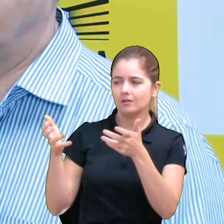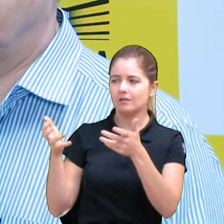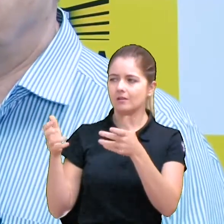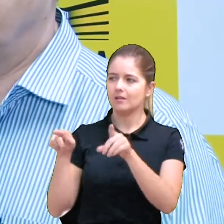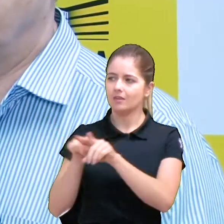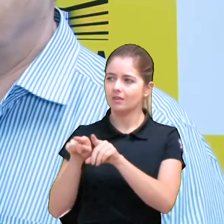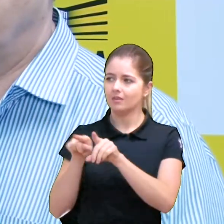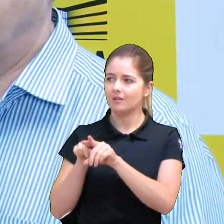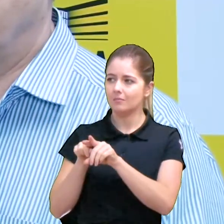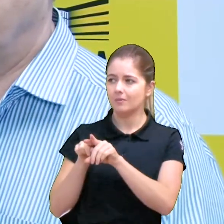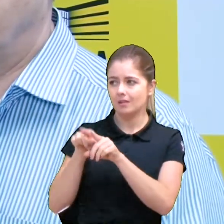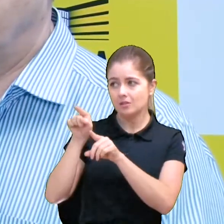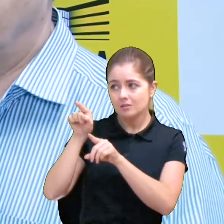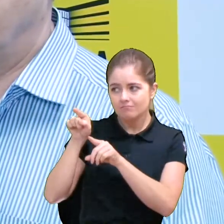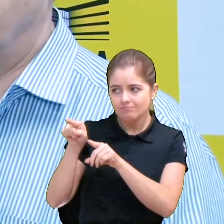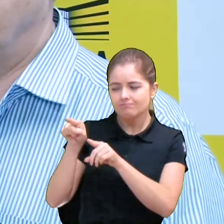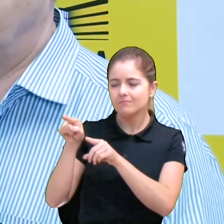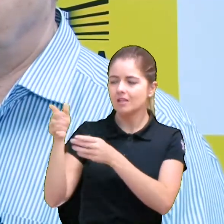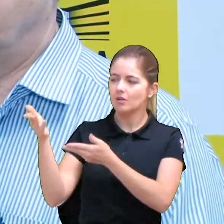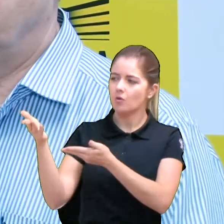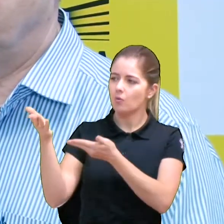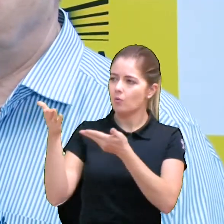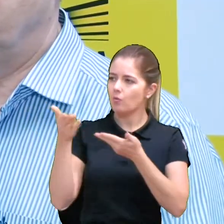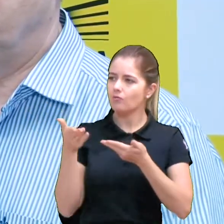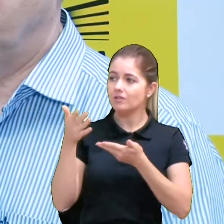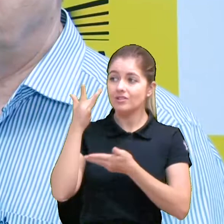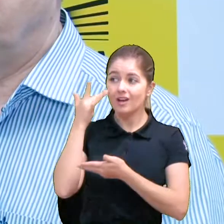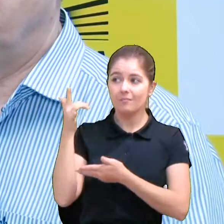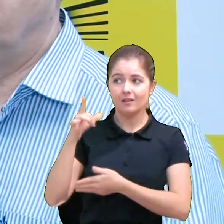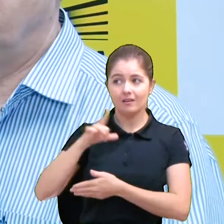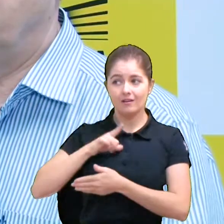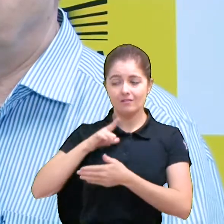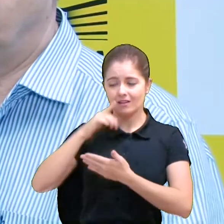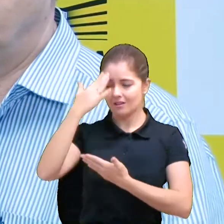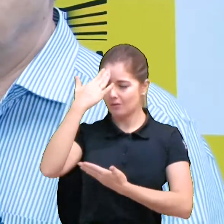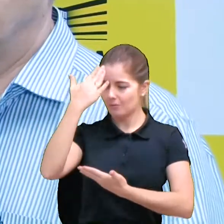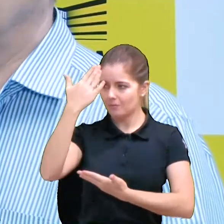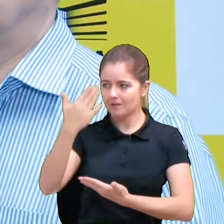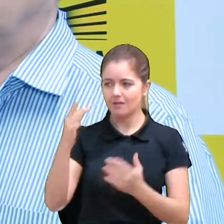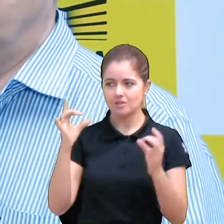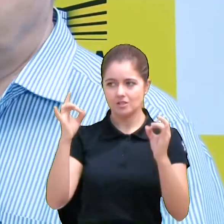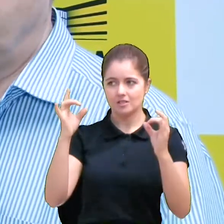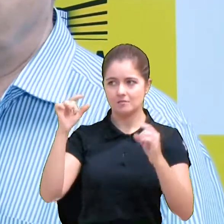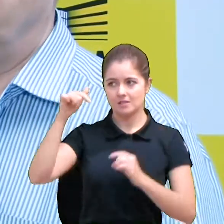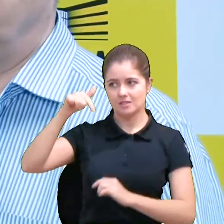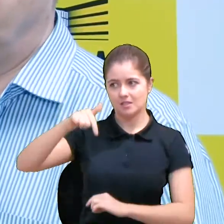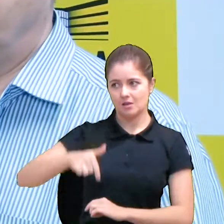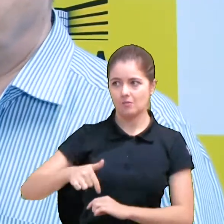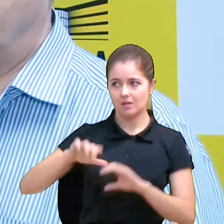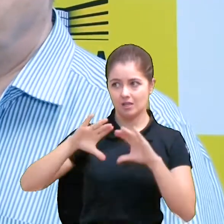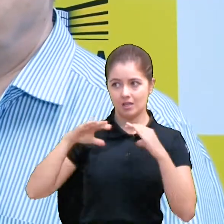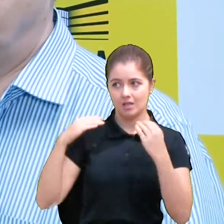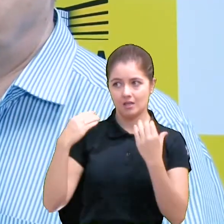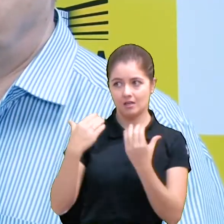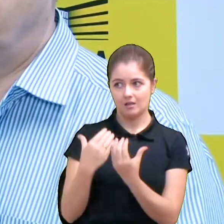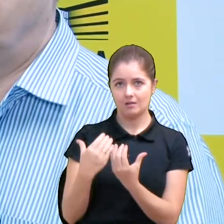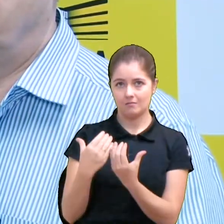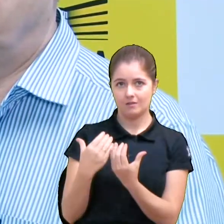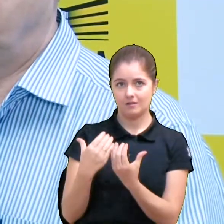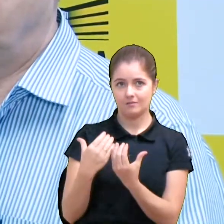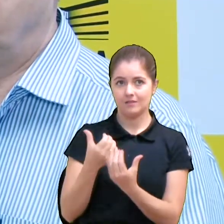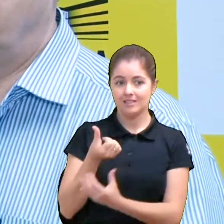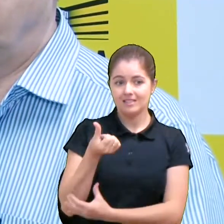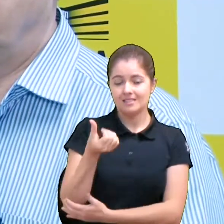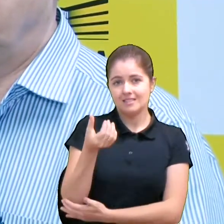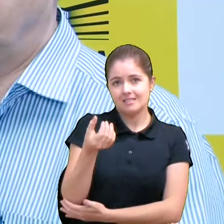um convite, né? Amanhã nós vamos ter uma homenagem especial aqui na Câmara, que é em relação aos